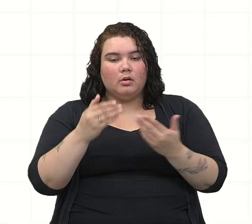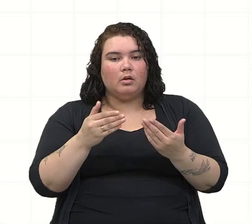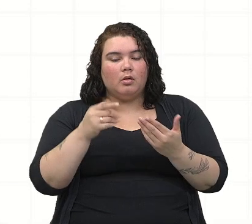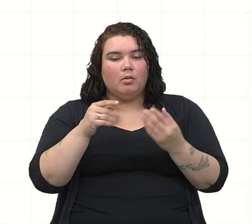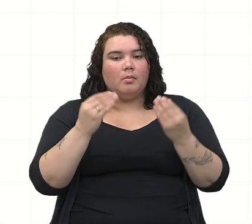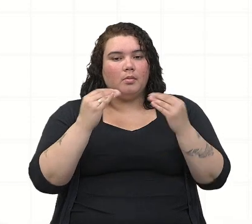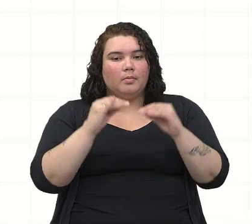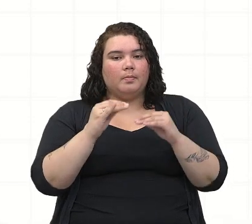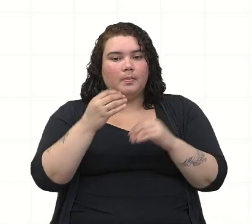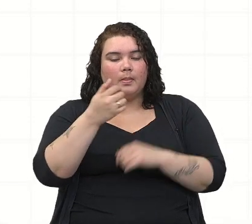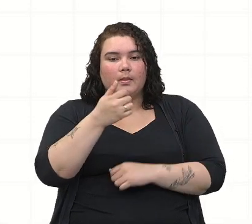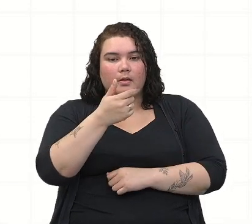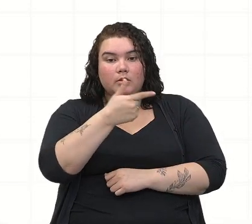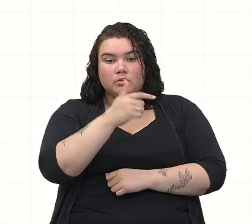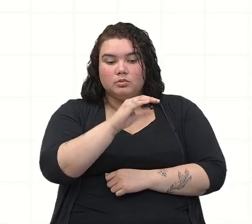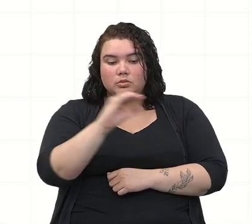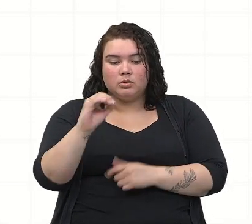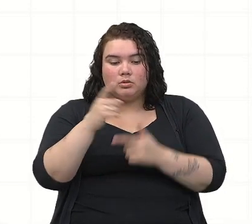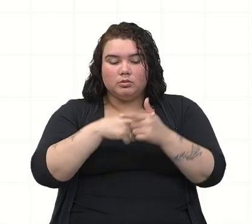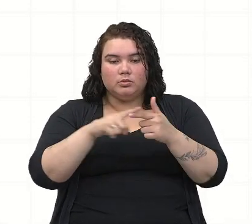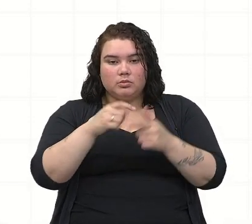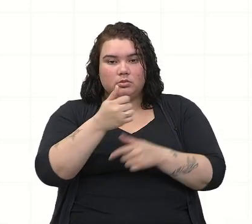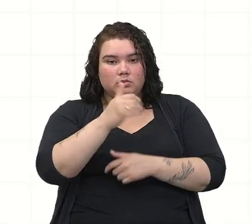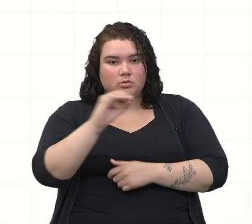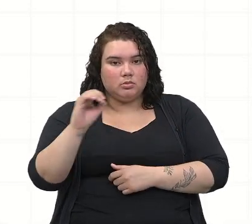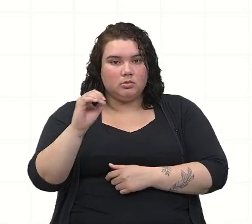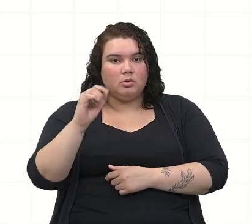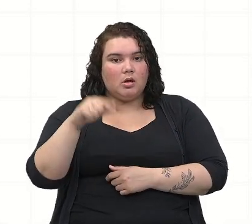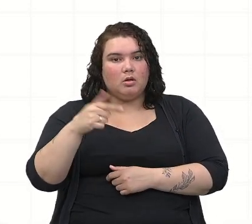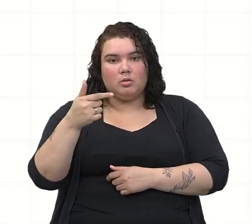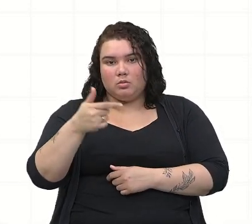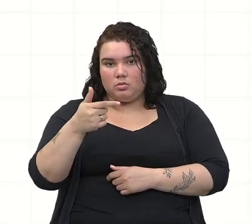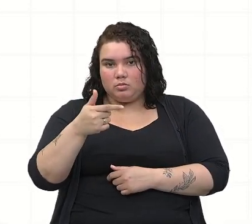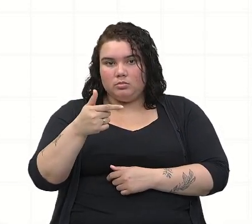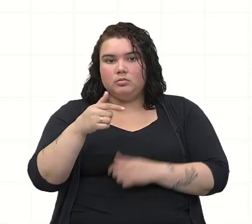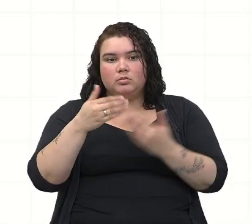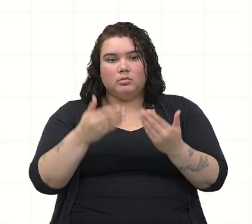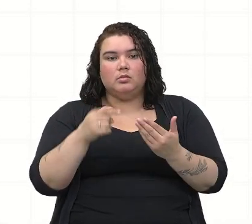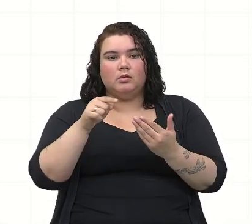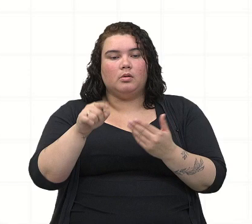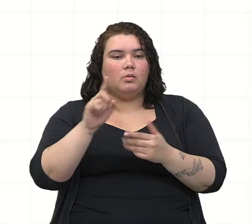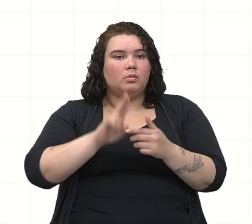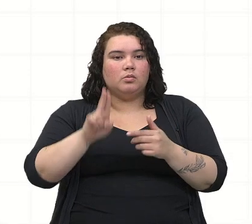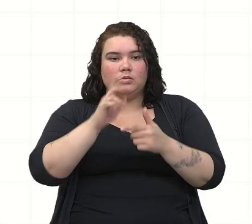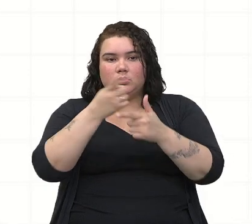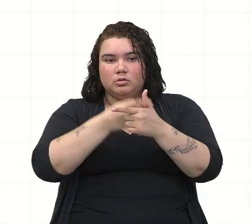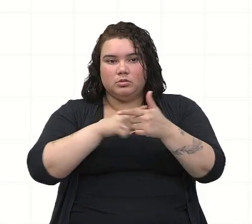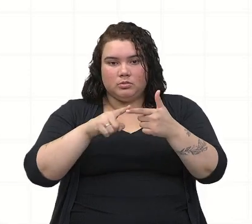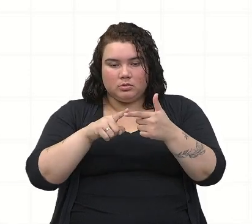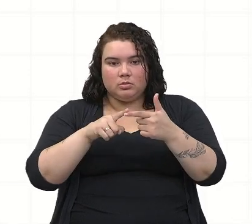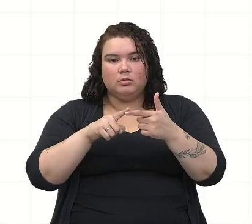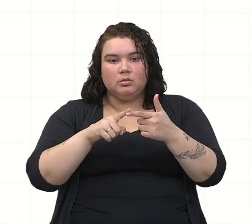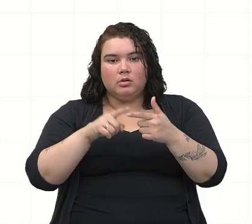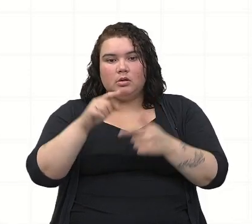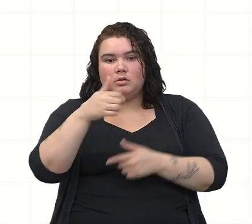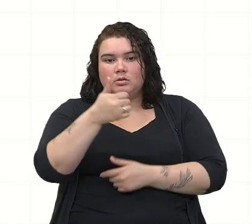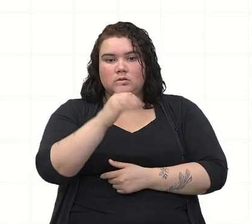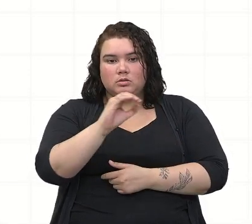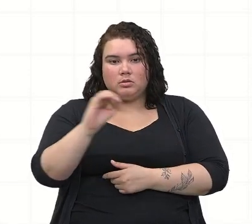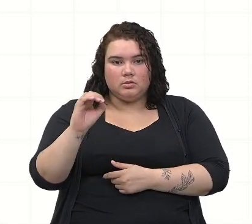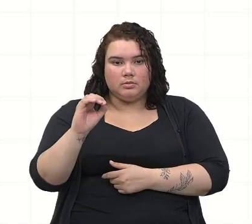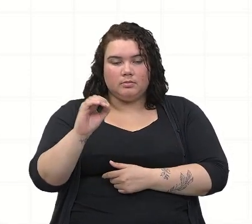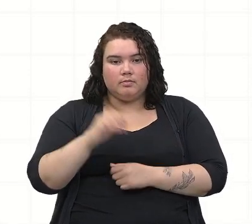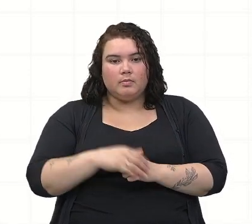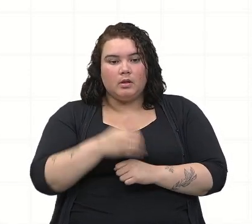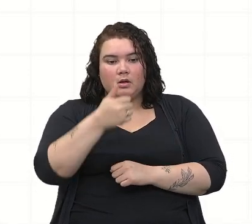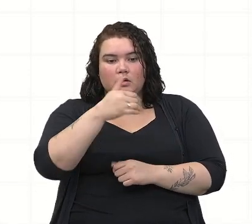Quanto que é 100 dividido, 200 dividido por 100? 2. E aqui, né, vamos dividir por 100. 100 dividido